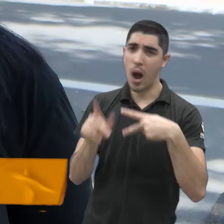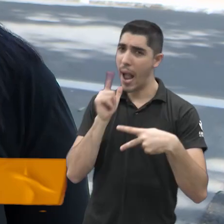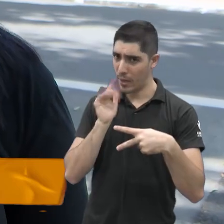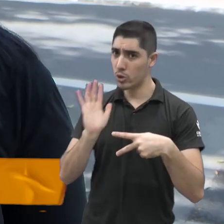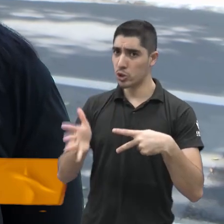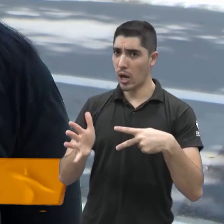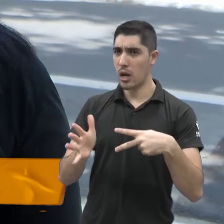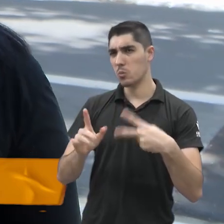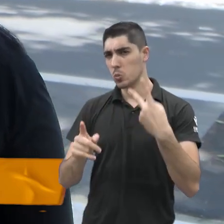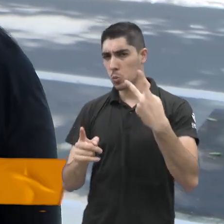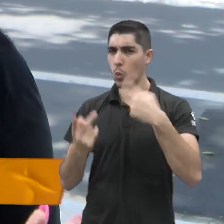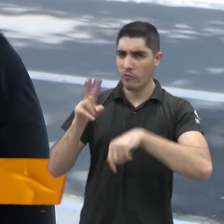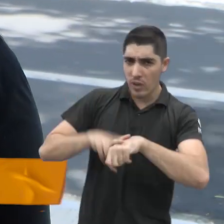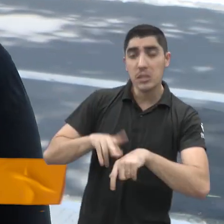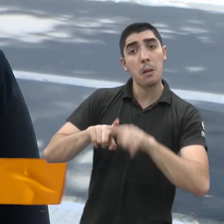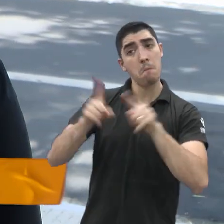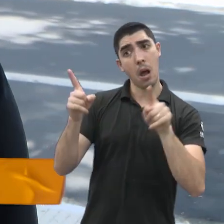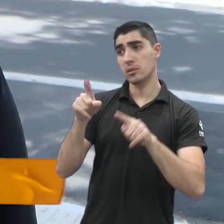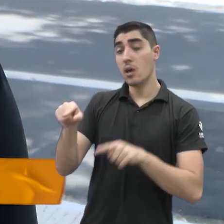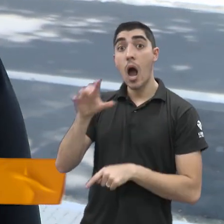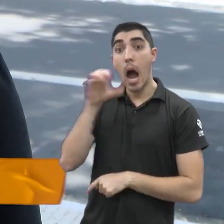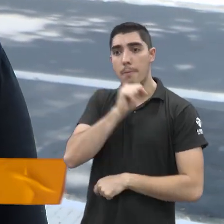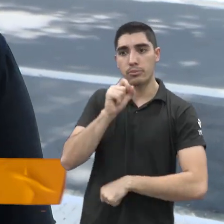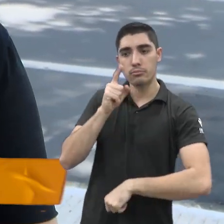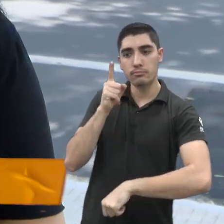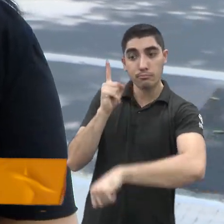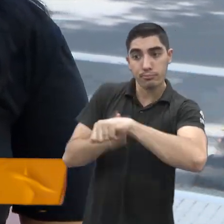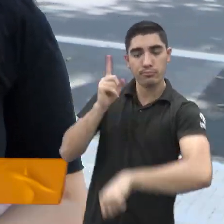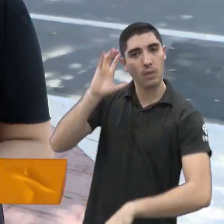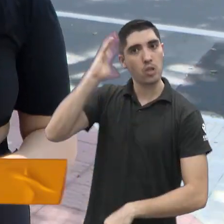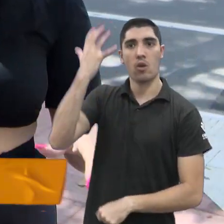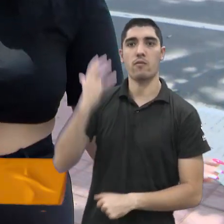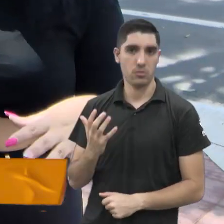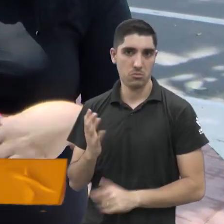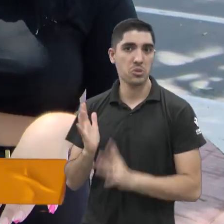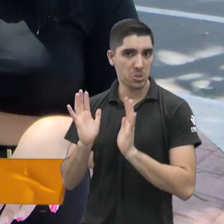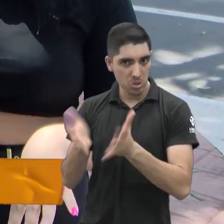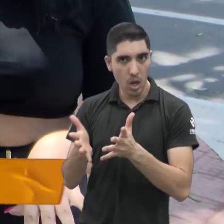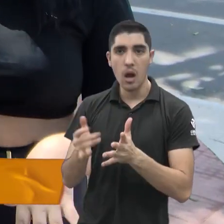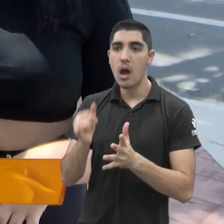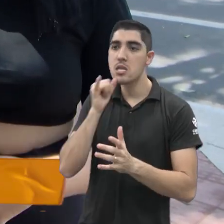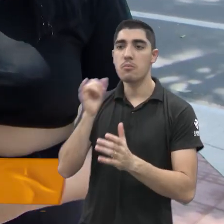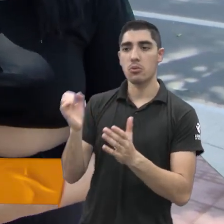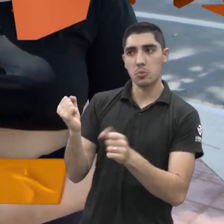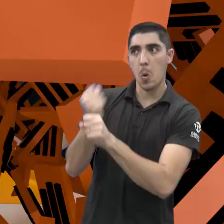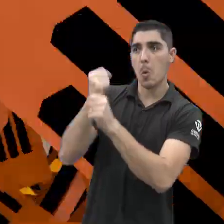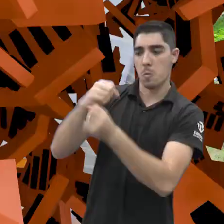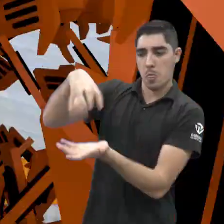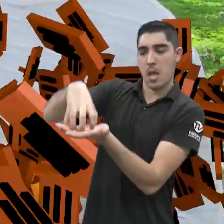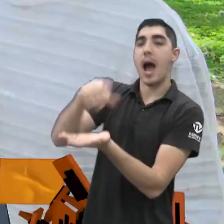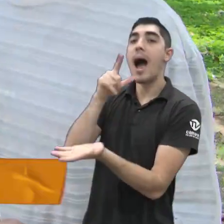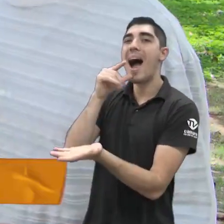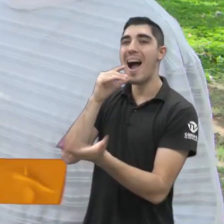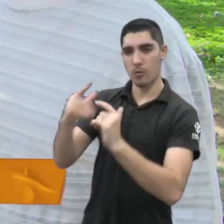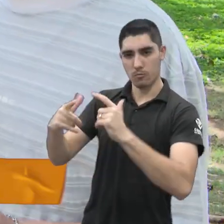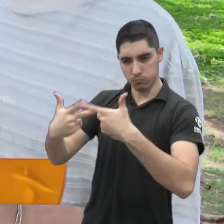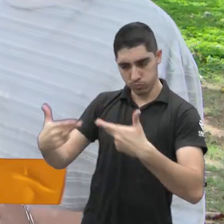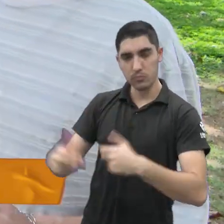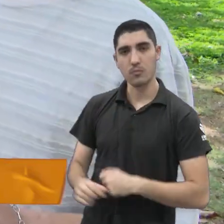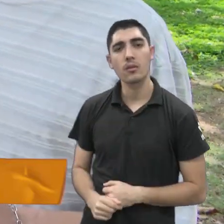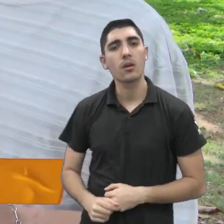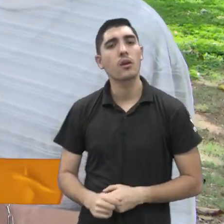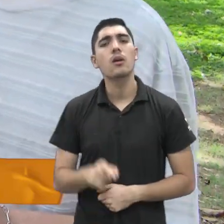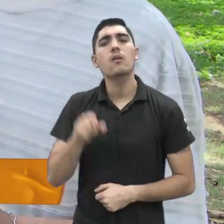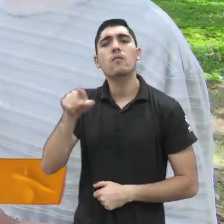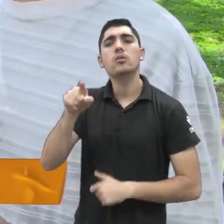rápido por ser, eu acho que um bairro de médio padrão, assim. Então, eles resolvem bem rápido, eles mandam a caixa da água, mandam tudo. Como que tá o fornecimento de